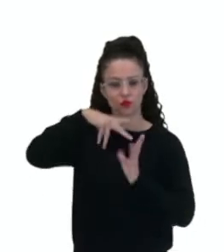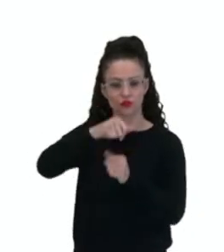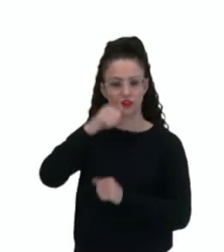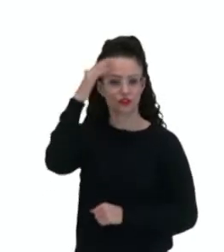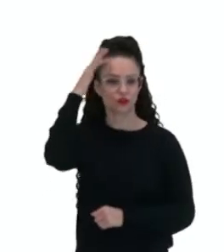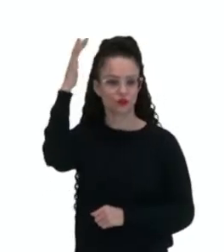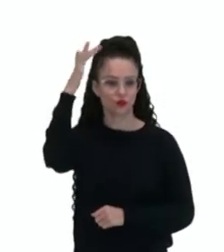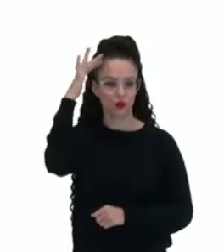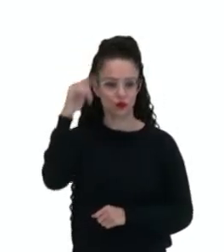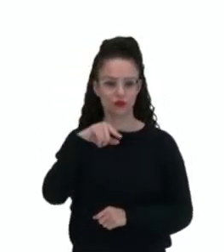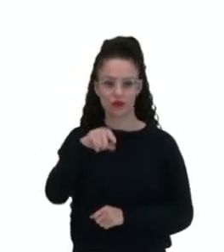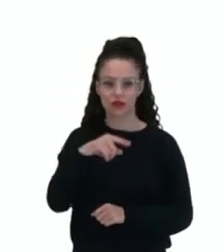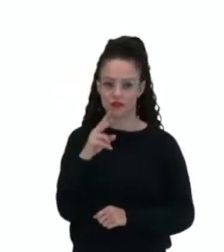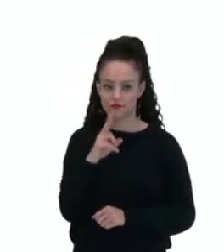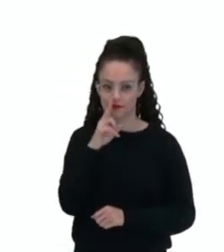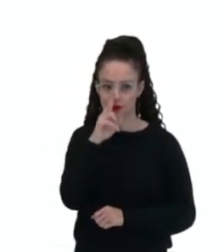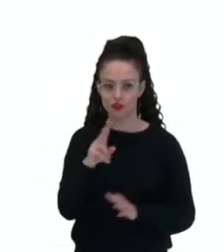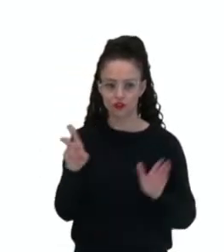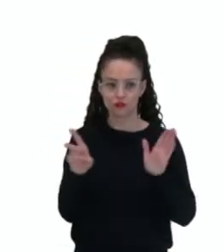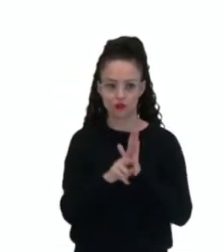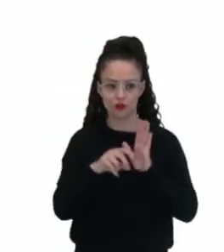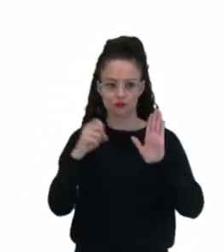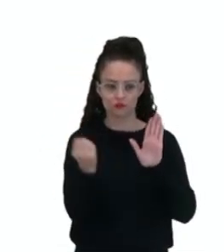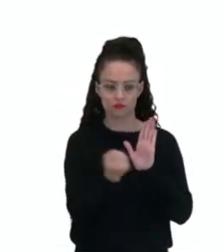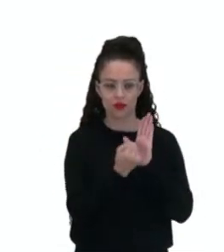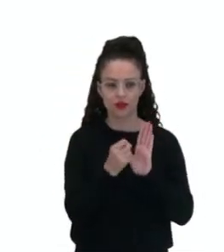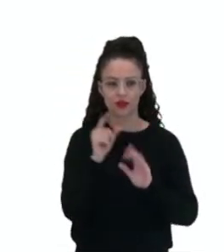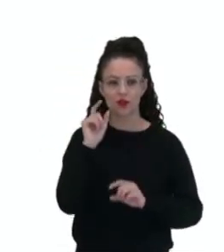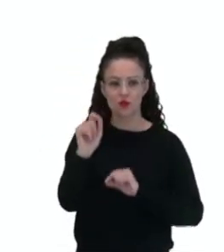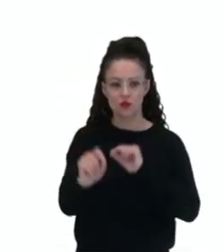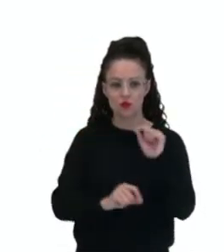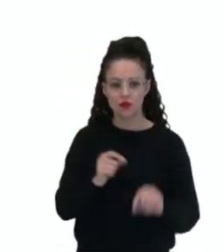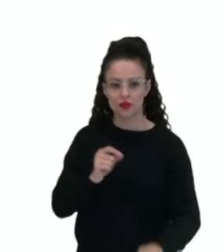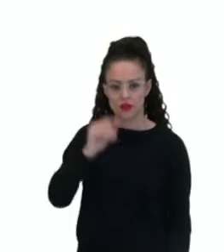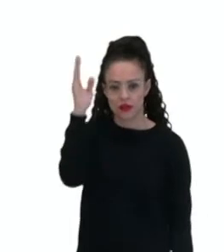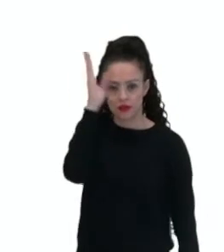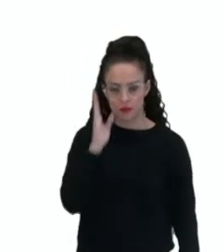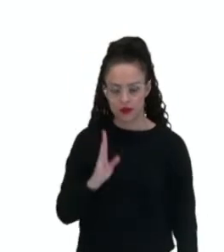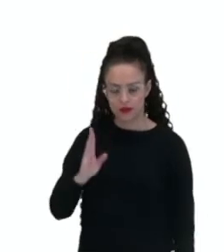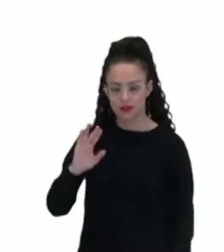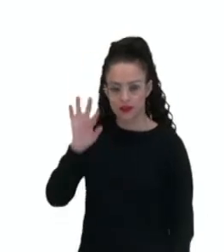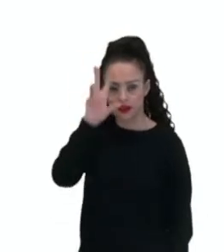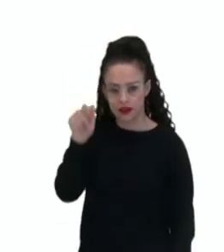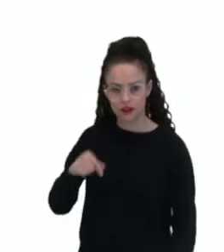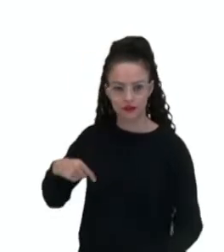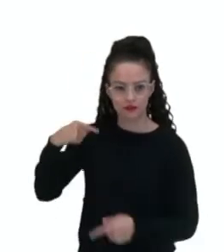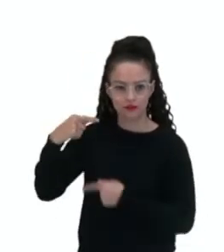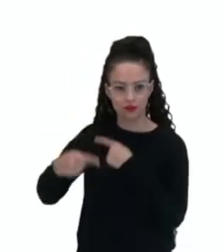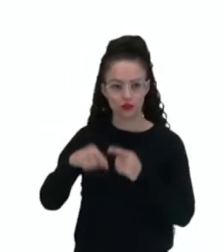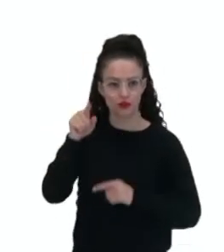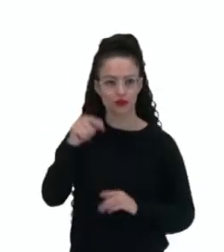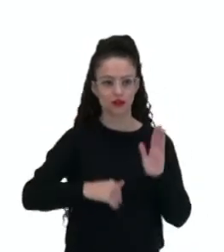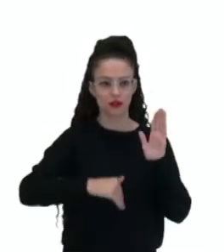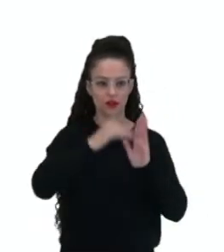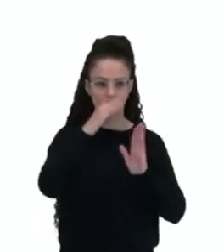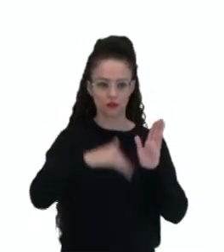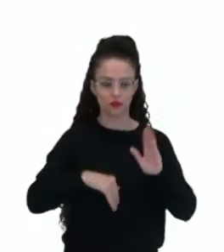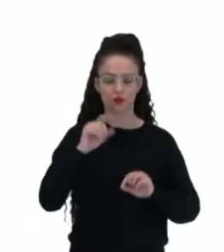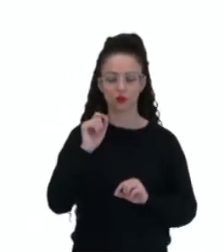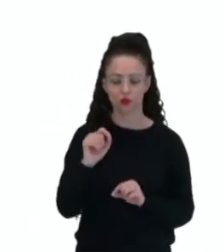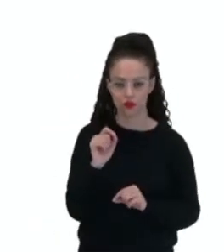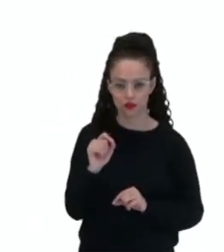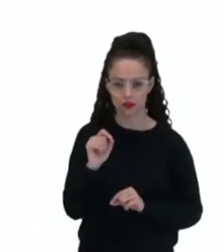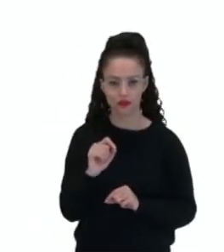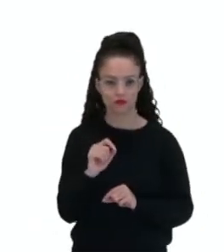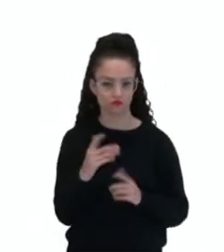sonhos, em uma produção fortemente marcada pela representação da arte afro-brasileira. Então, ela vai trazer em suas obras, além da